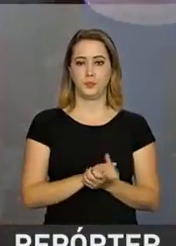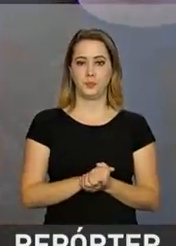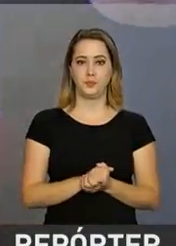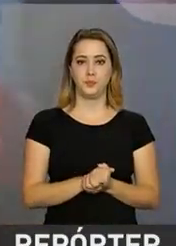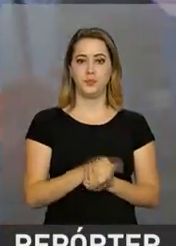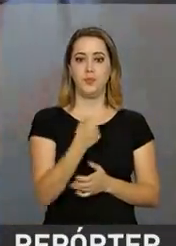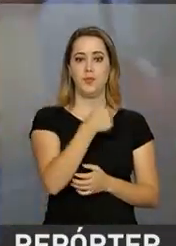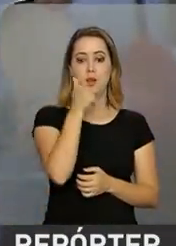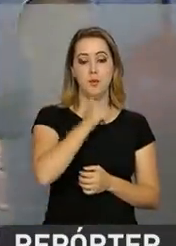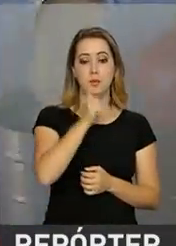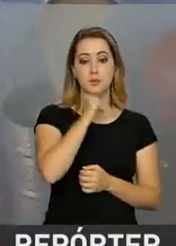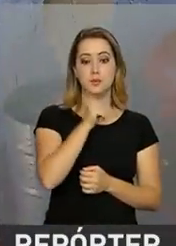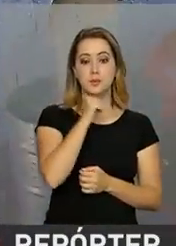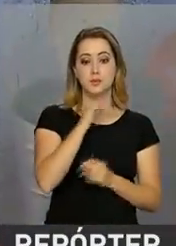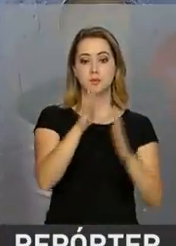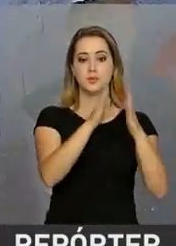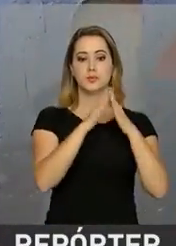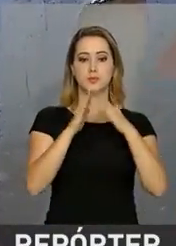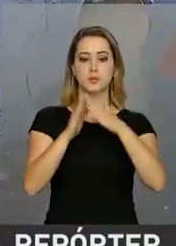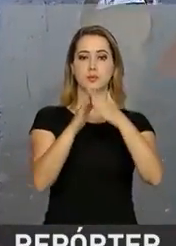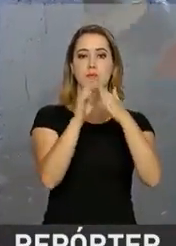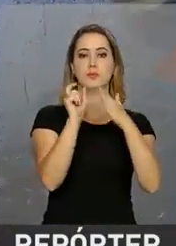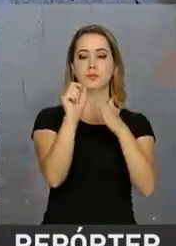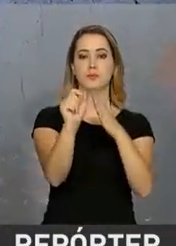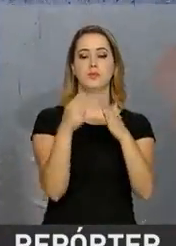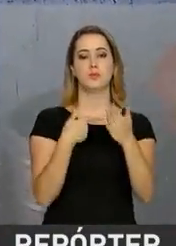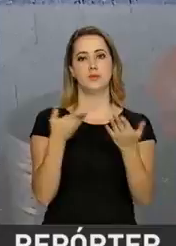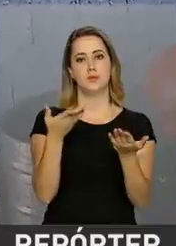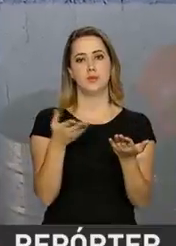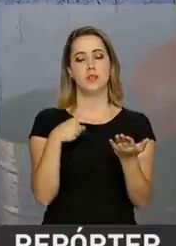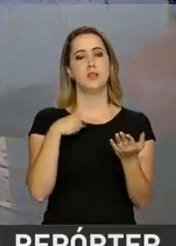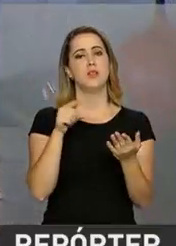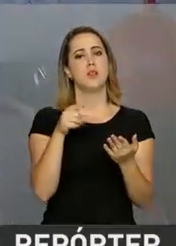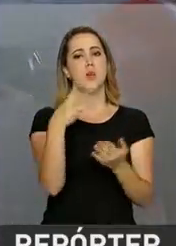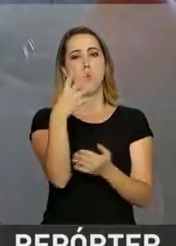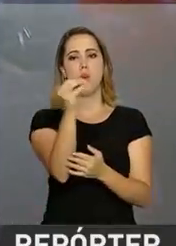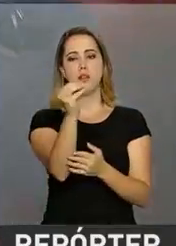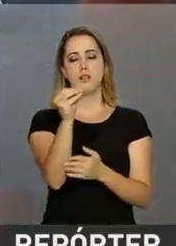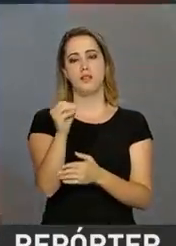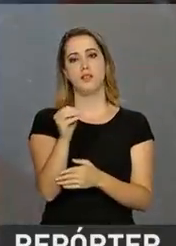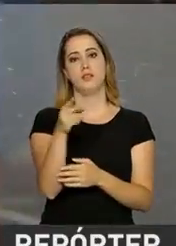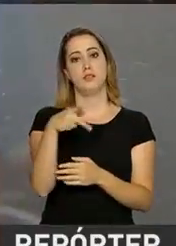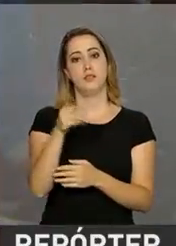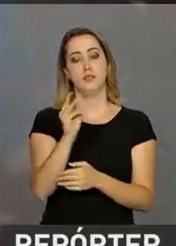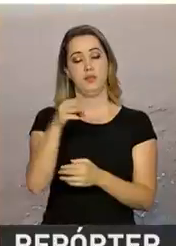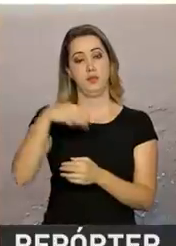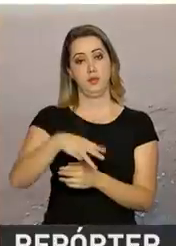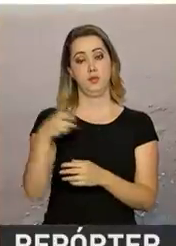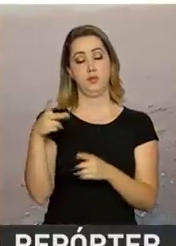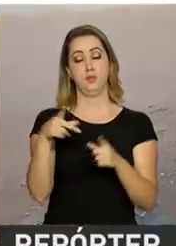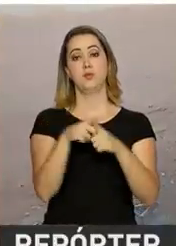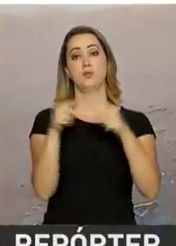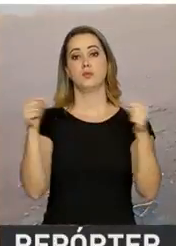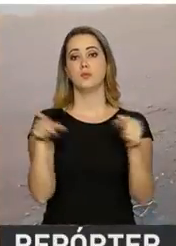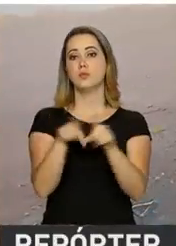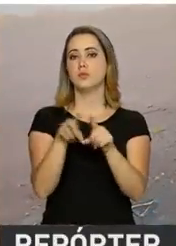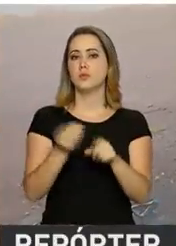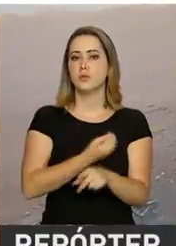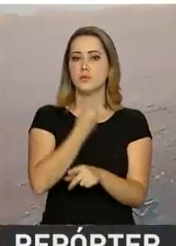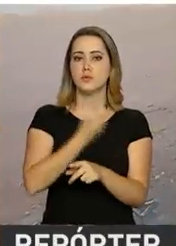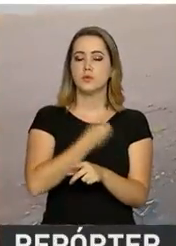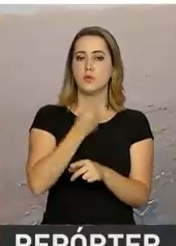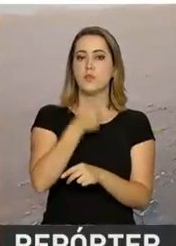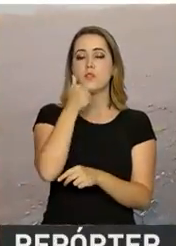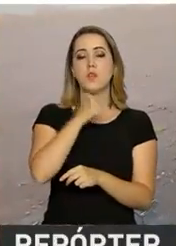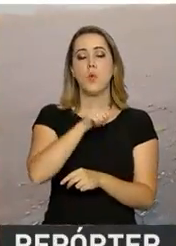A dona Isabel mora no assentamento Osiel Alves 3, a 40 quilômetros de Brasília. Ela vive com a mãe